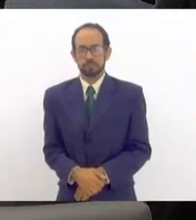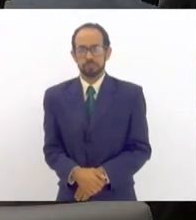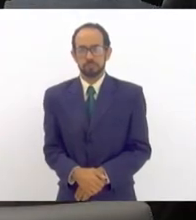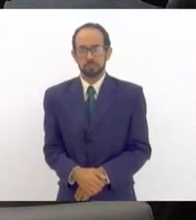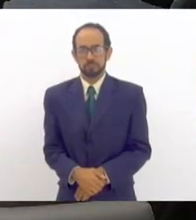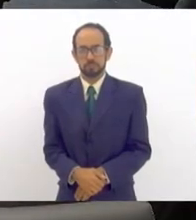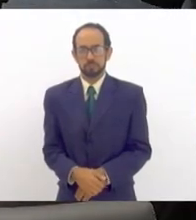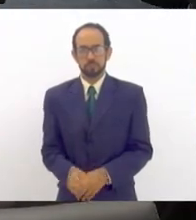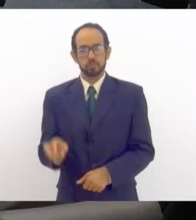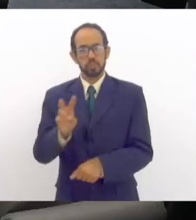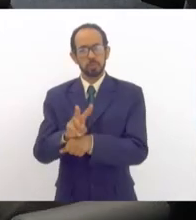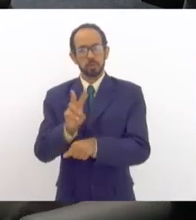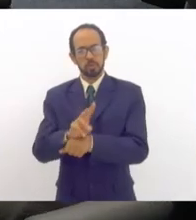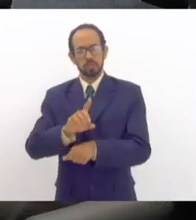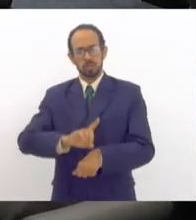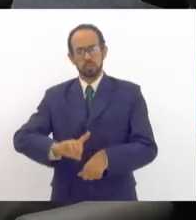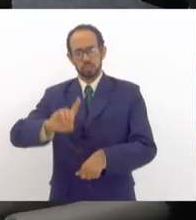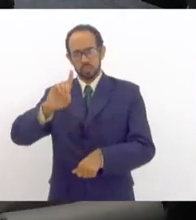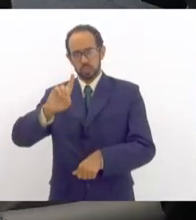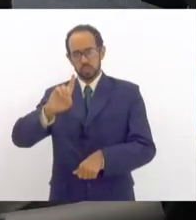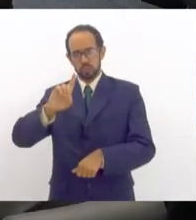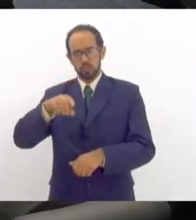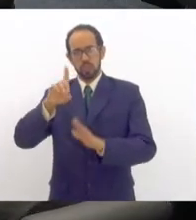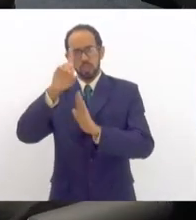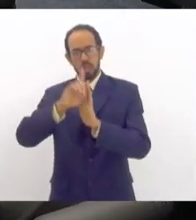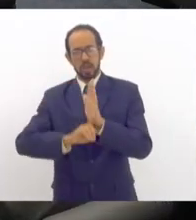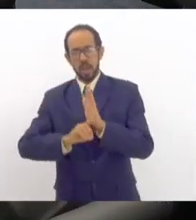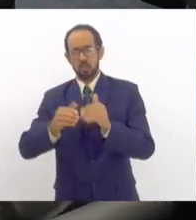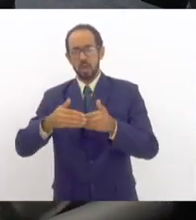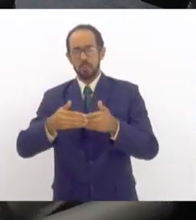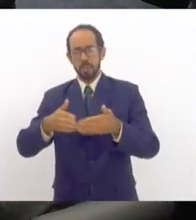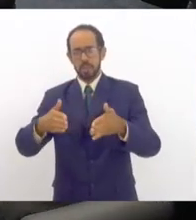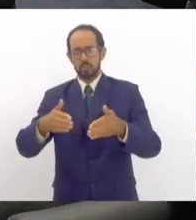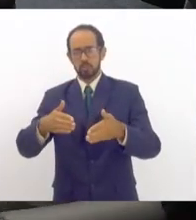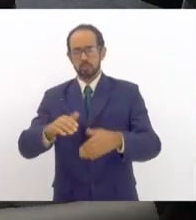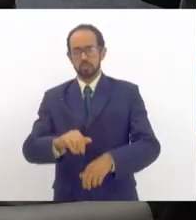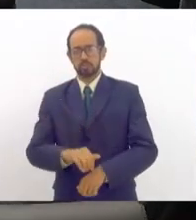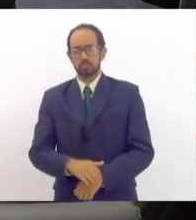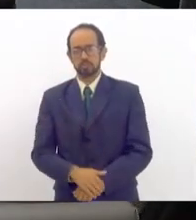sobre a proteção de Deus declarar aberta aqui